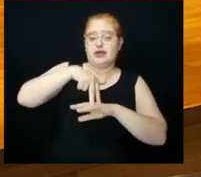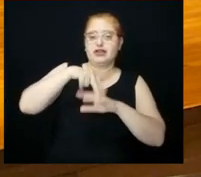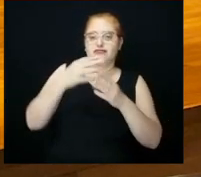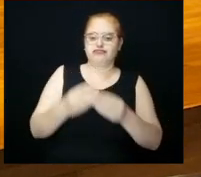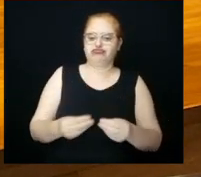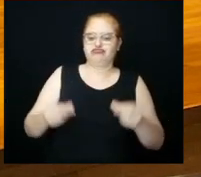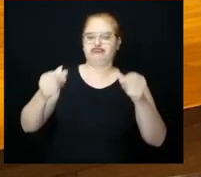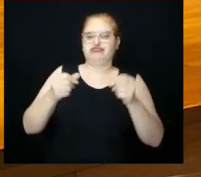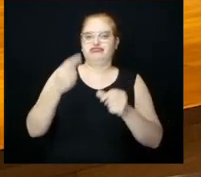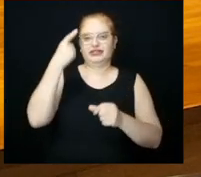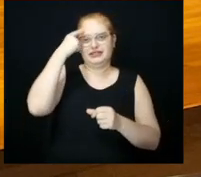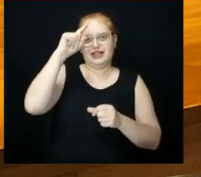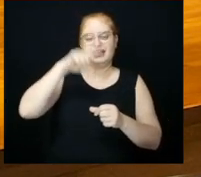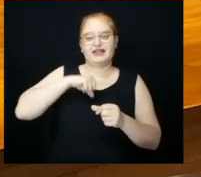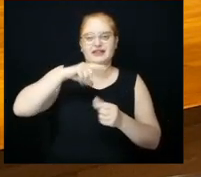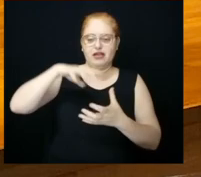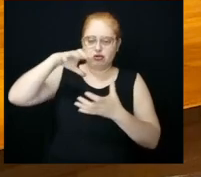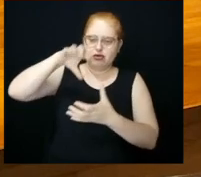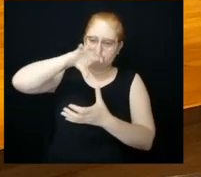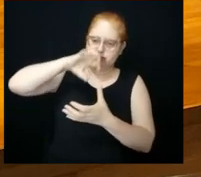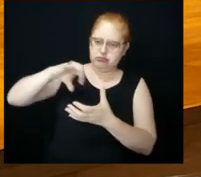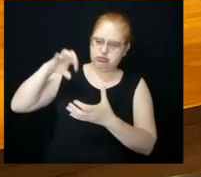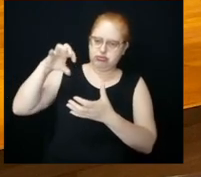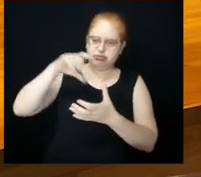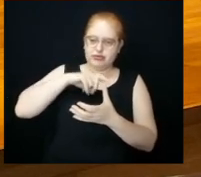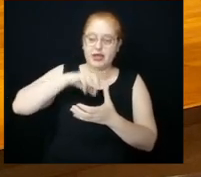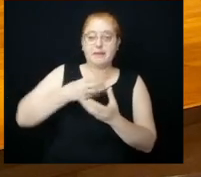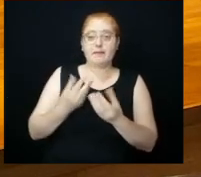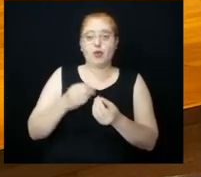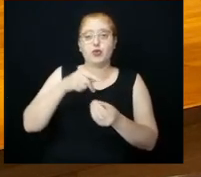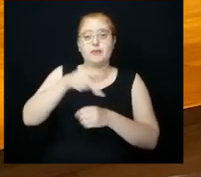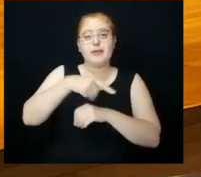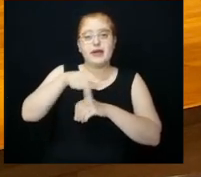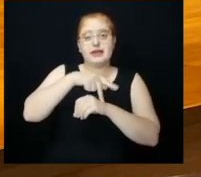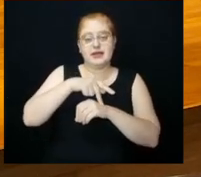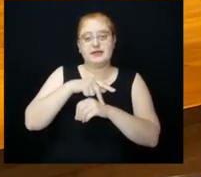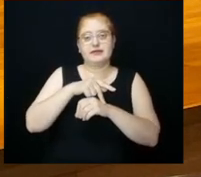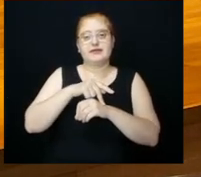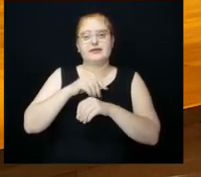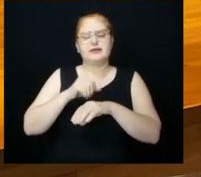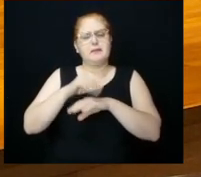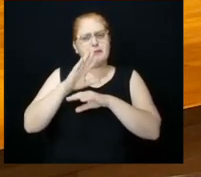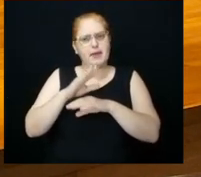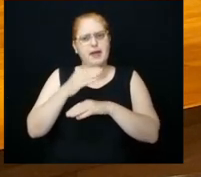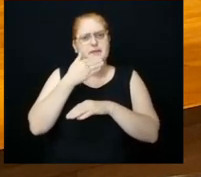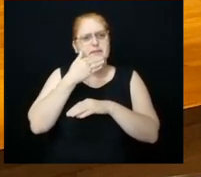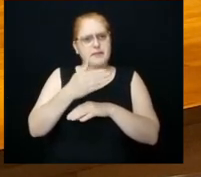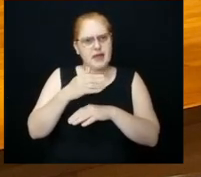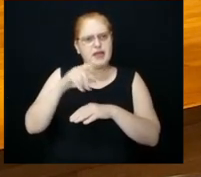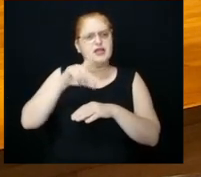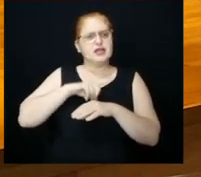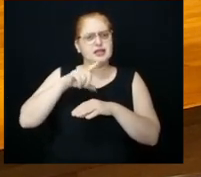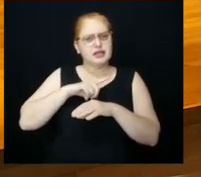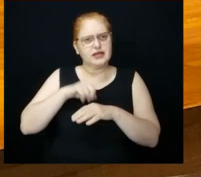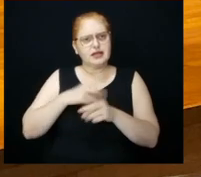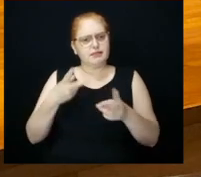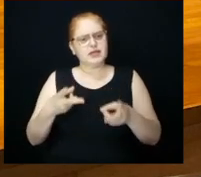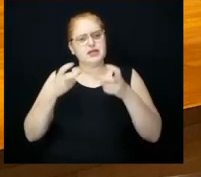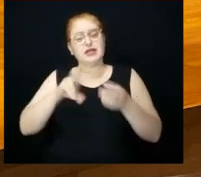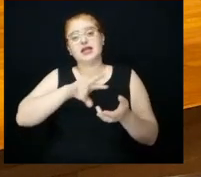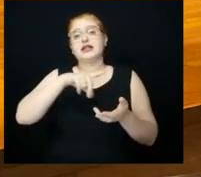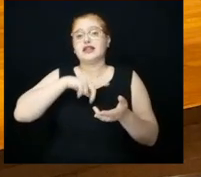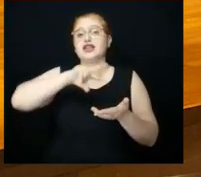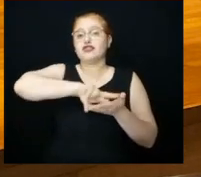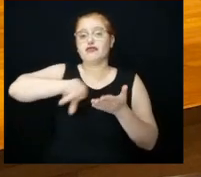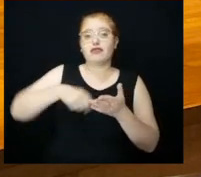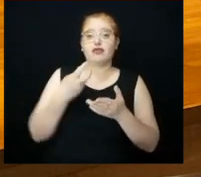diluiu essa ideia de um continente com muitos países e cada vez mais se reivindica esse reconhecimento nas diferentes